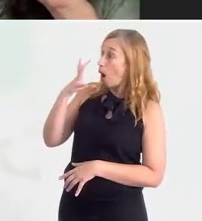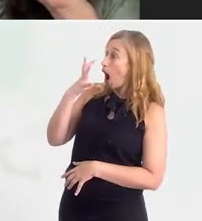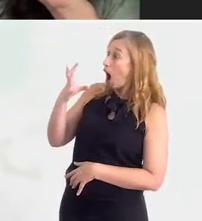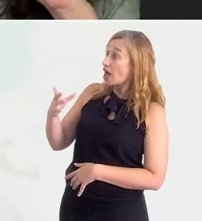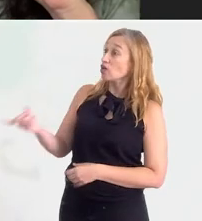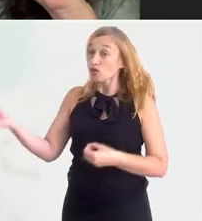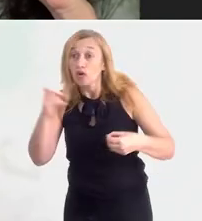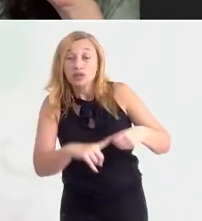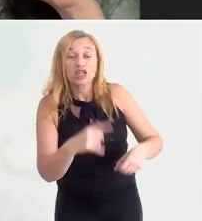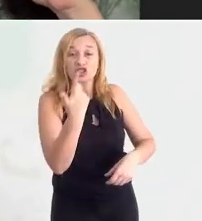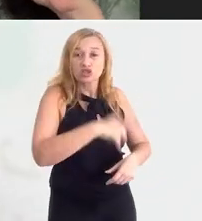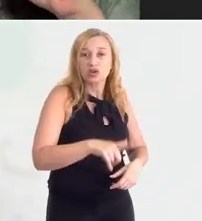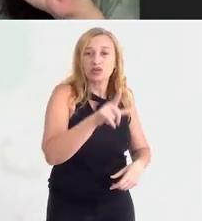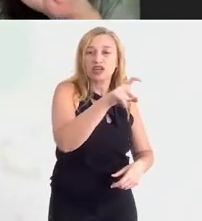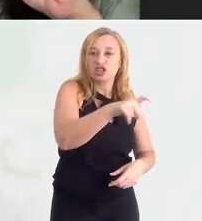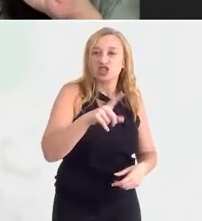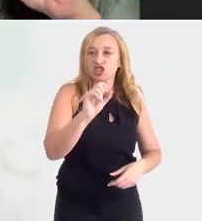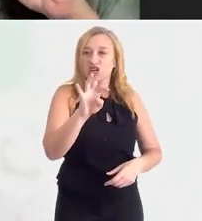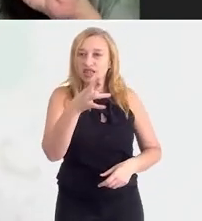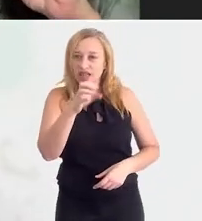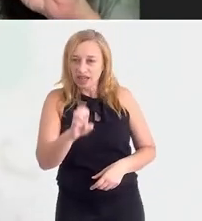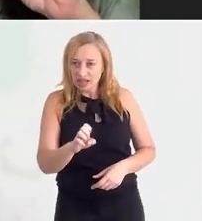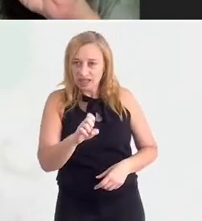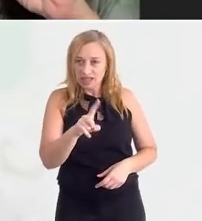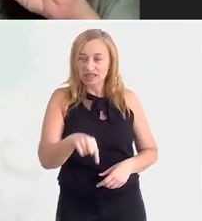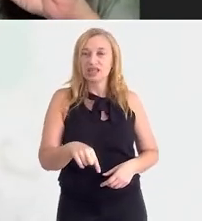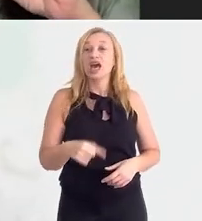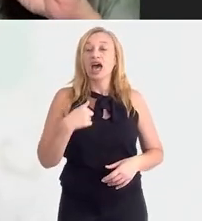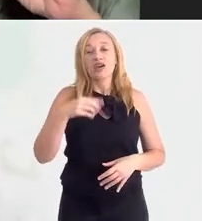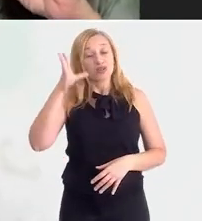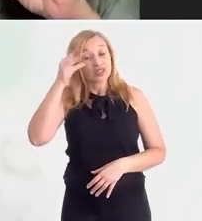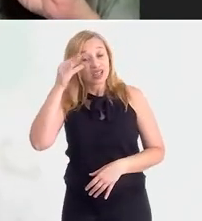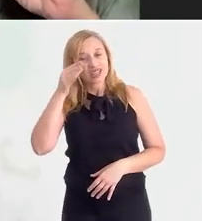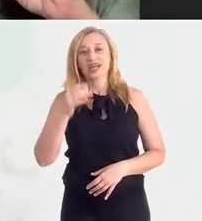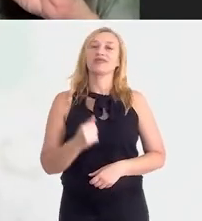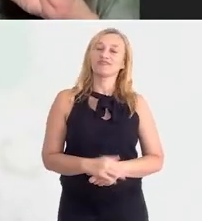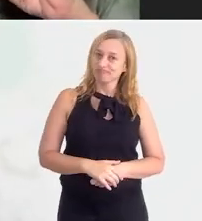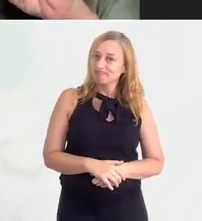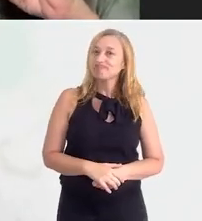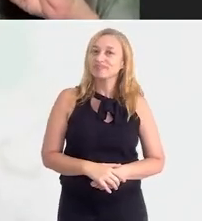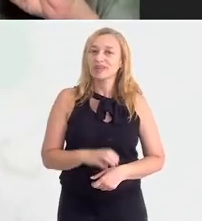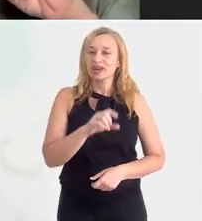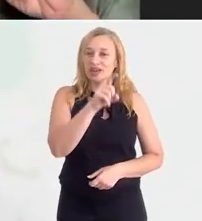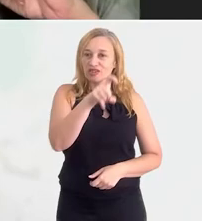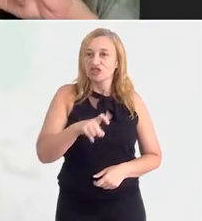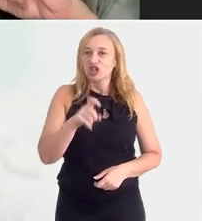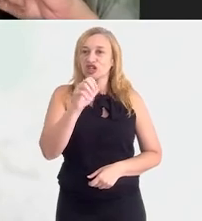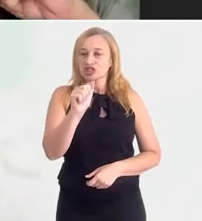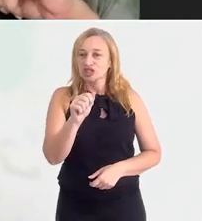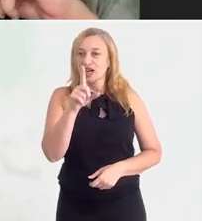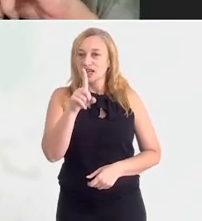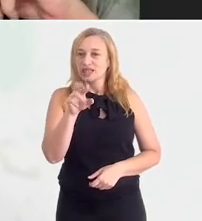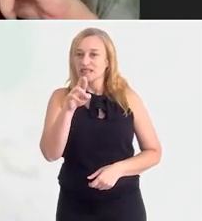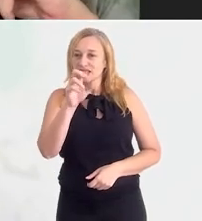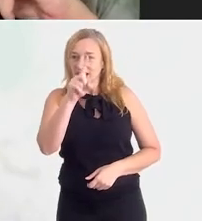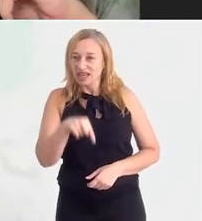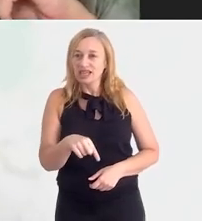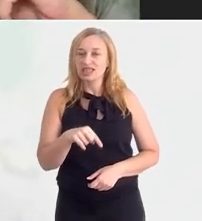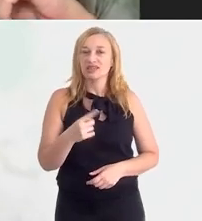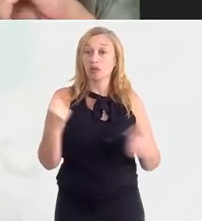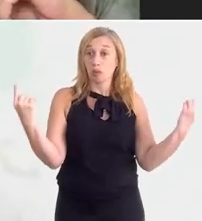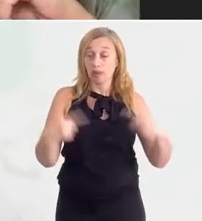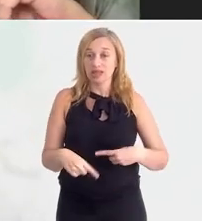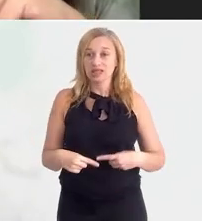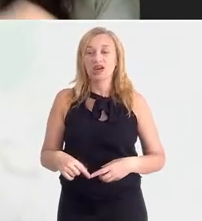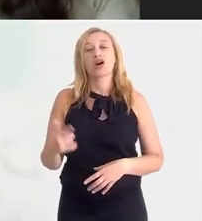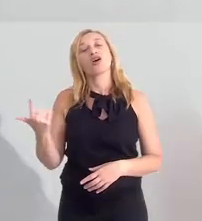jogar. E aos 12, 13 anos. Comecei então a me interessar realmente pelo jogo e comecei a participar de